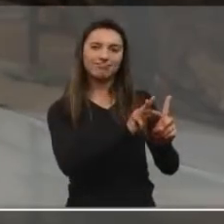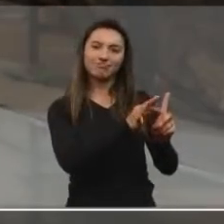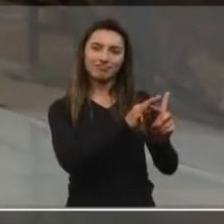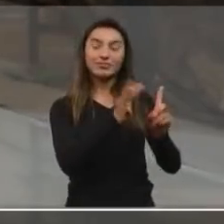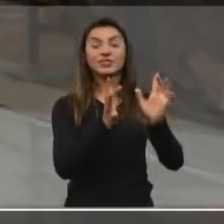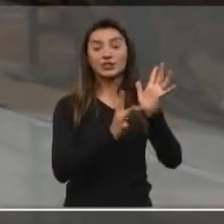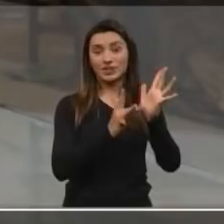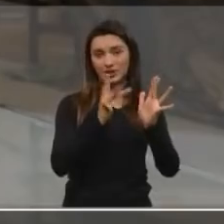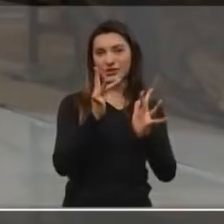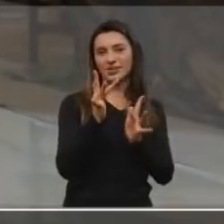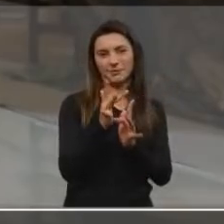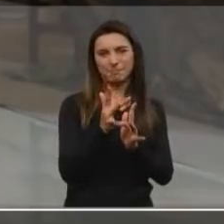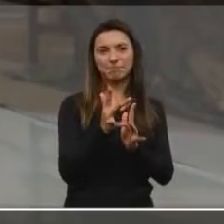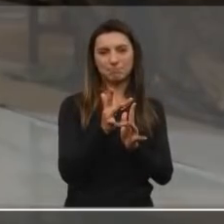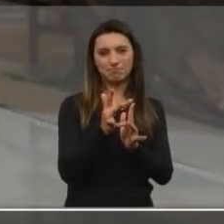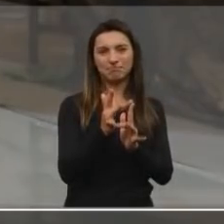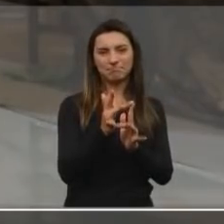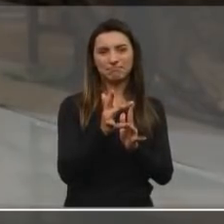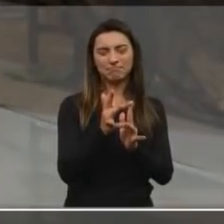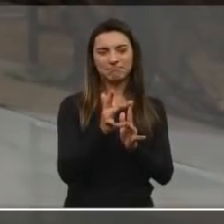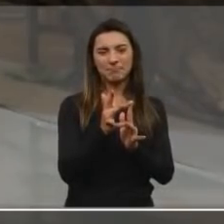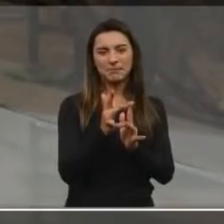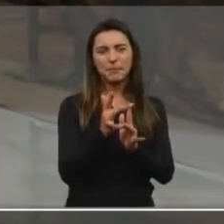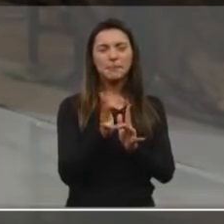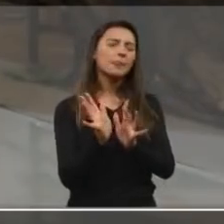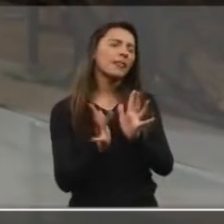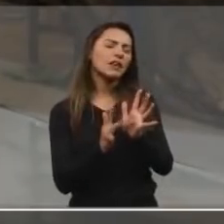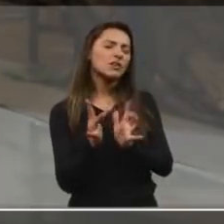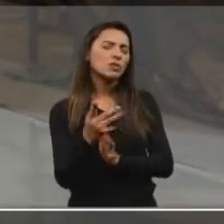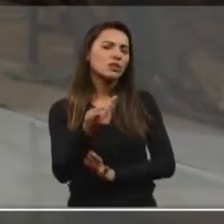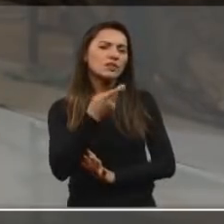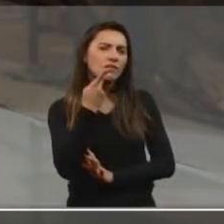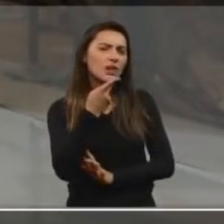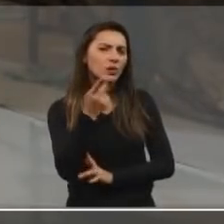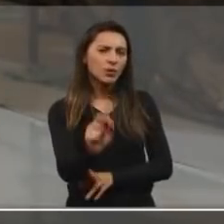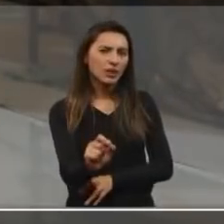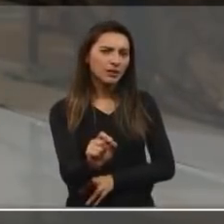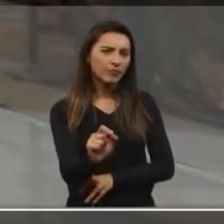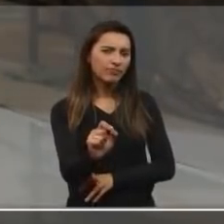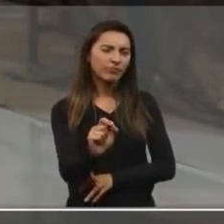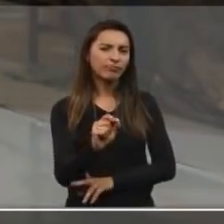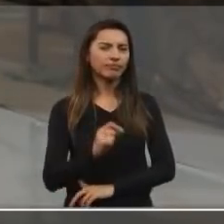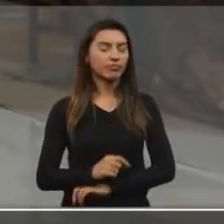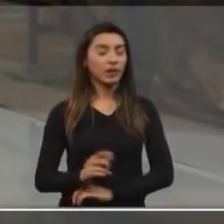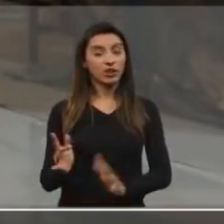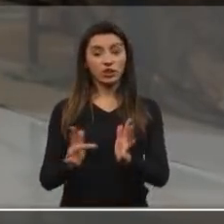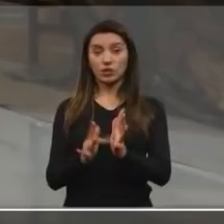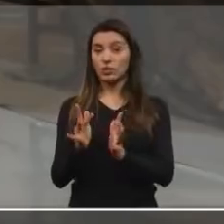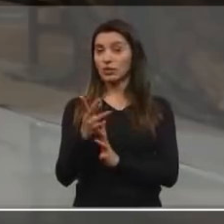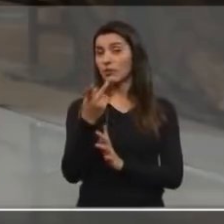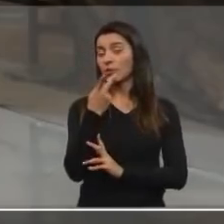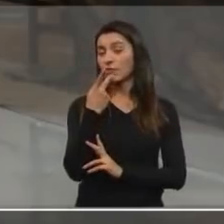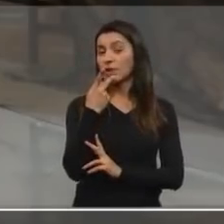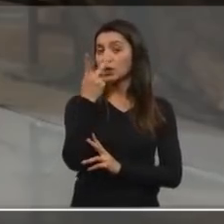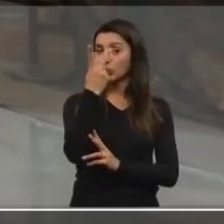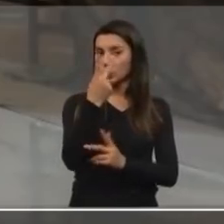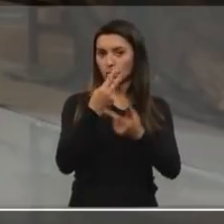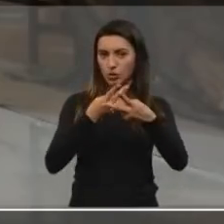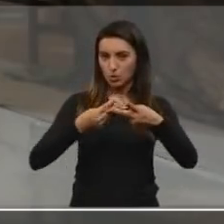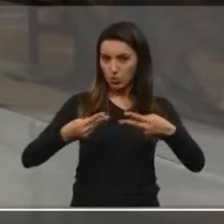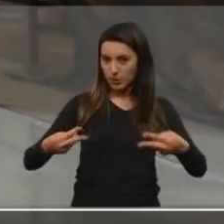jesus o que jesus diz a fala de duas categorias